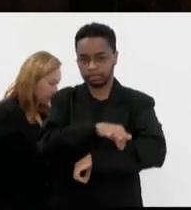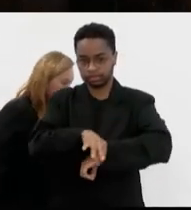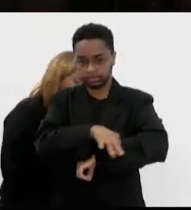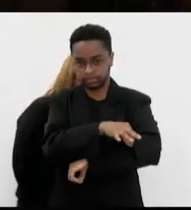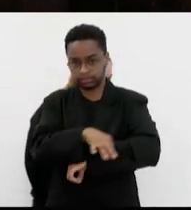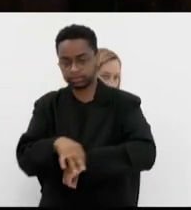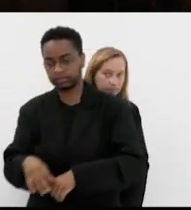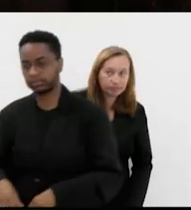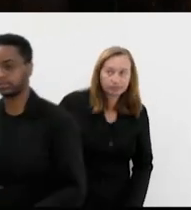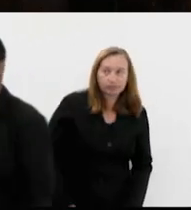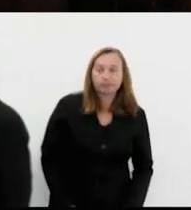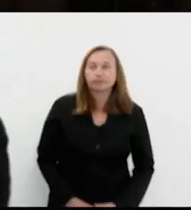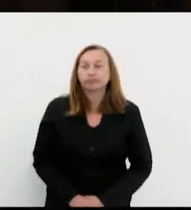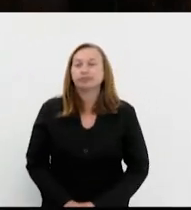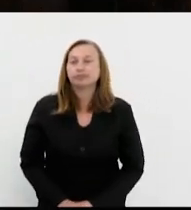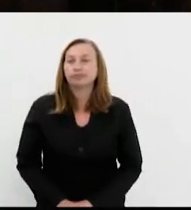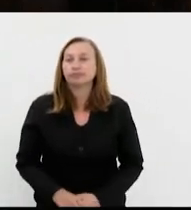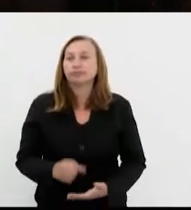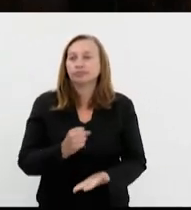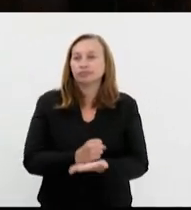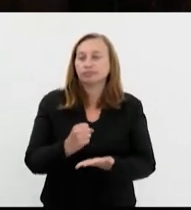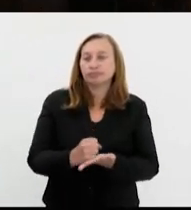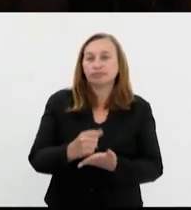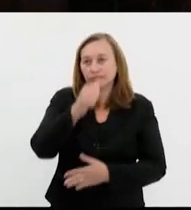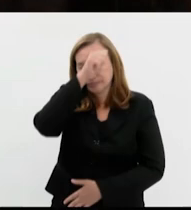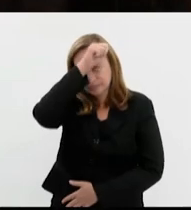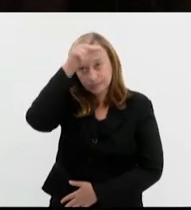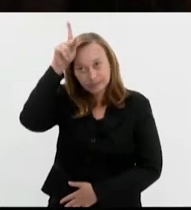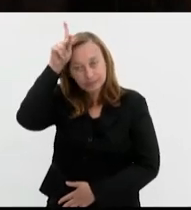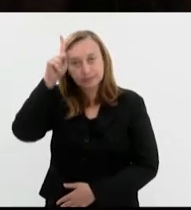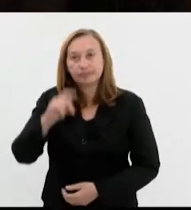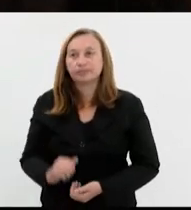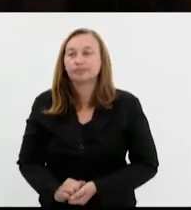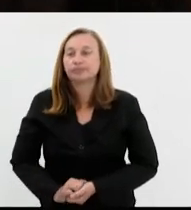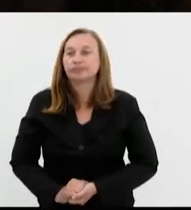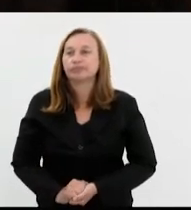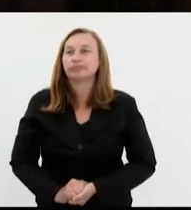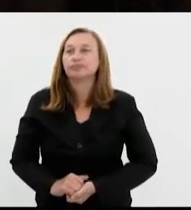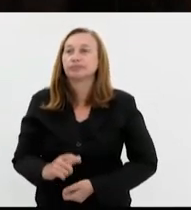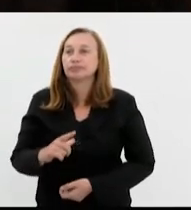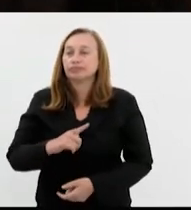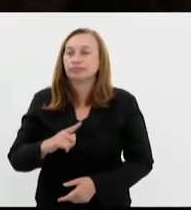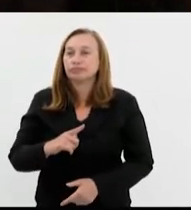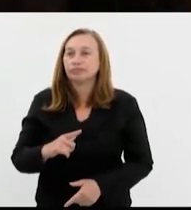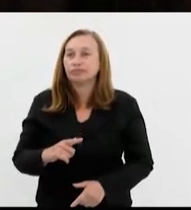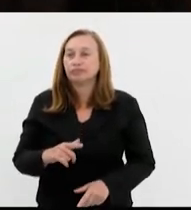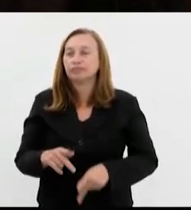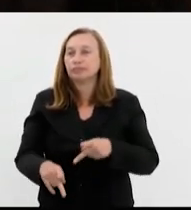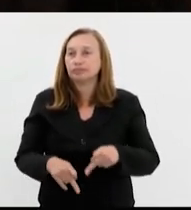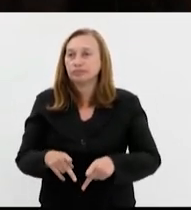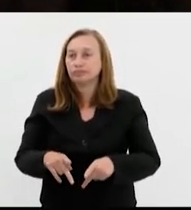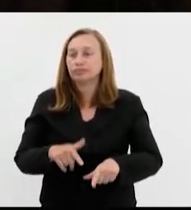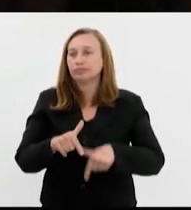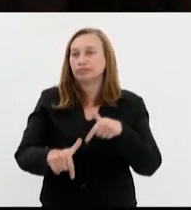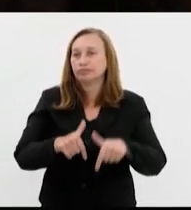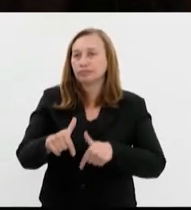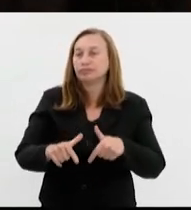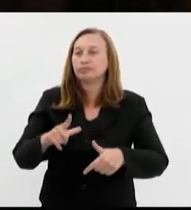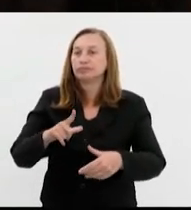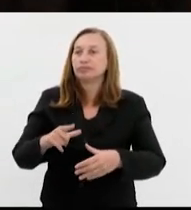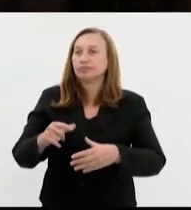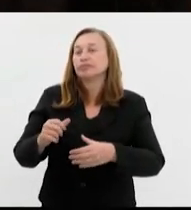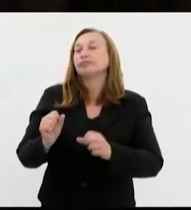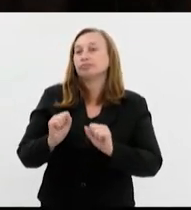empreiteiros, contratados pela Prefeitura, trazendo a mão de obra comunitária para fazer um muro de contenção que às vezes vai salvar